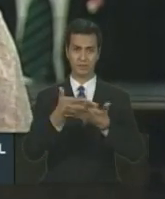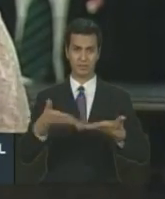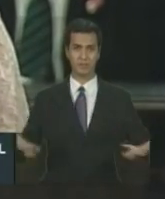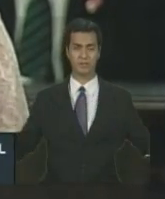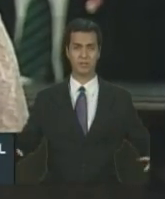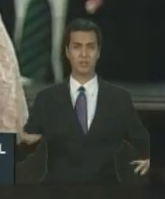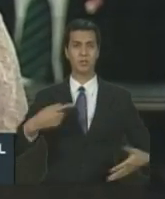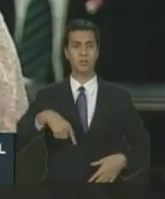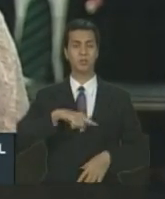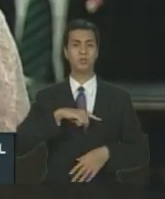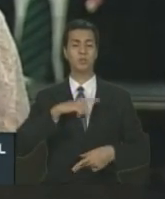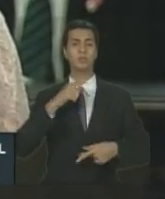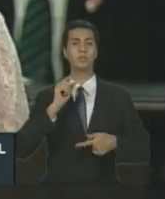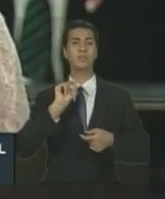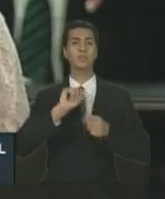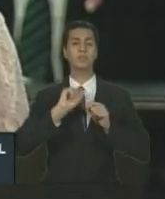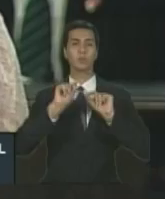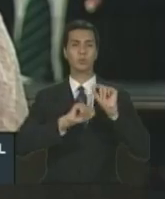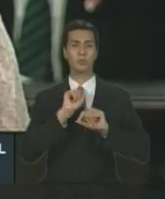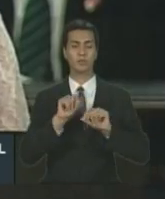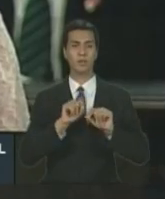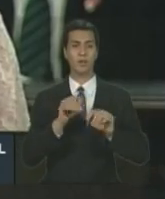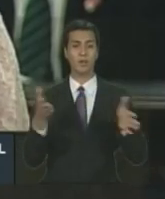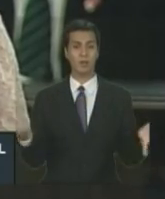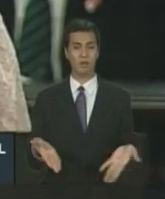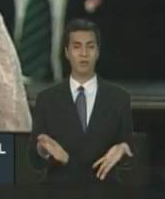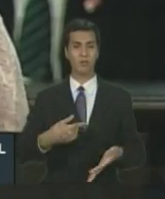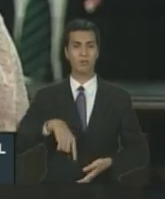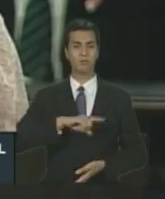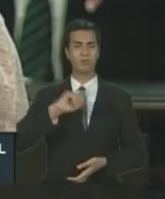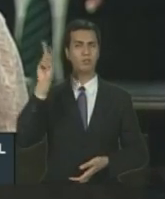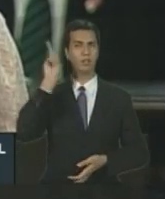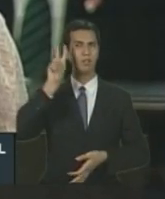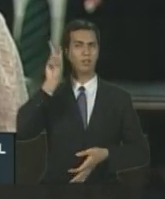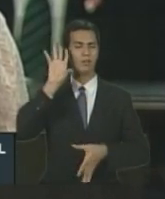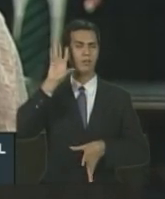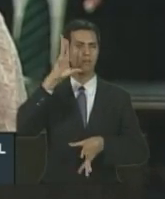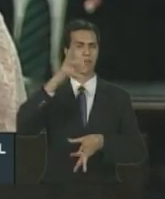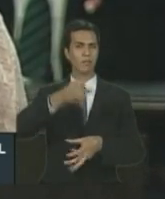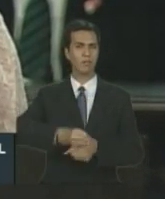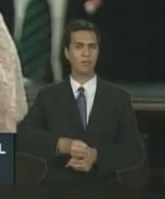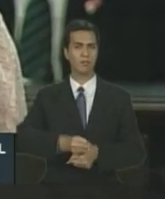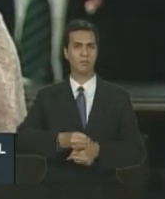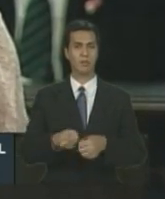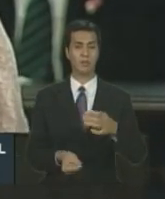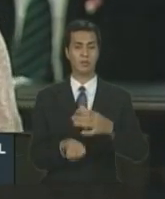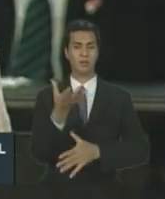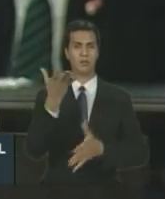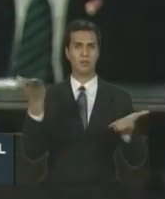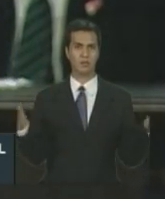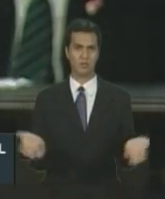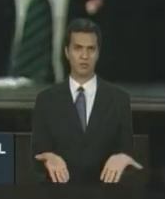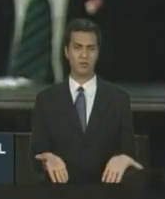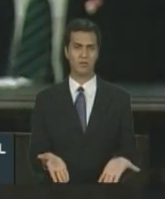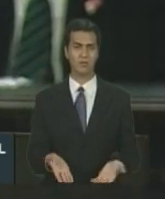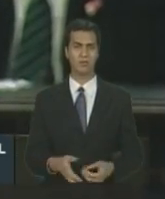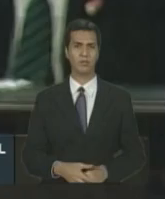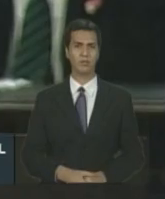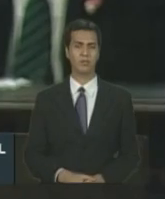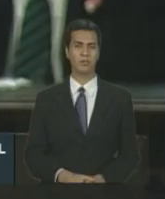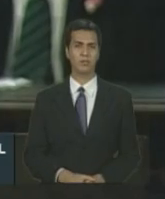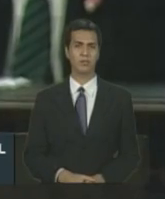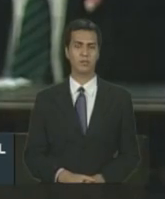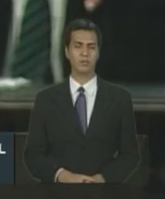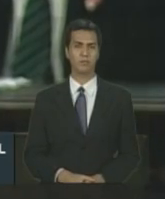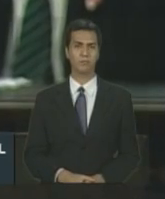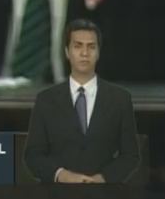Nós trazemos ao momento presente esta situação. Sem dúvida nenhuma, o